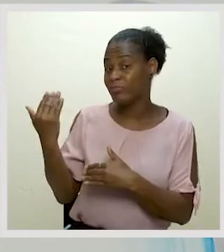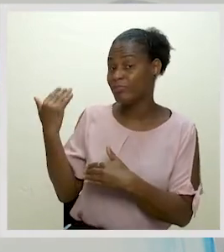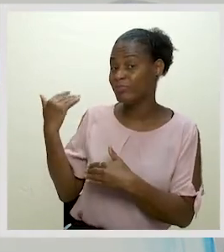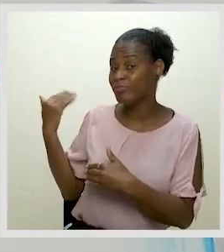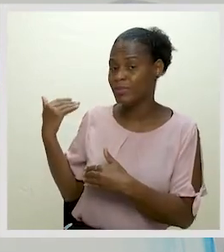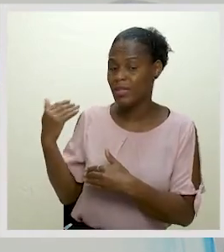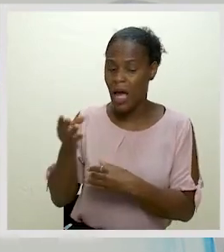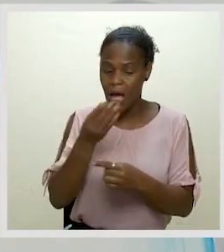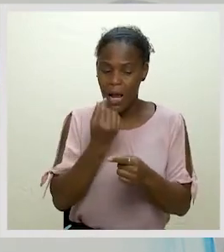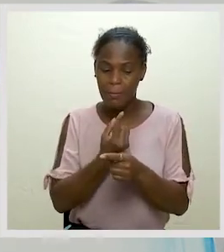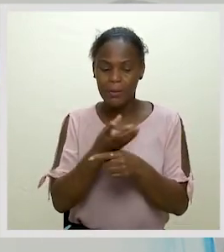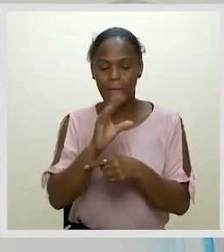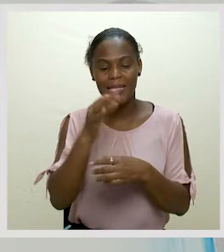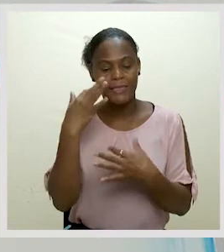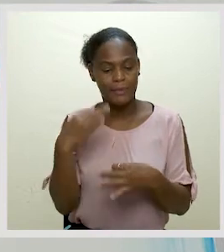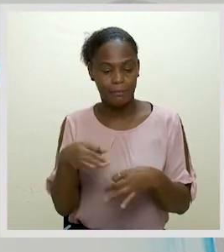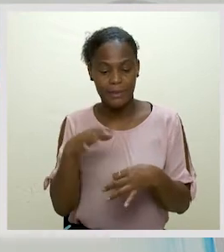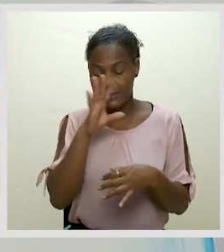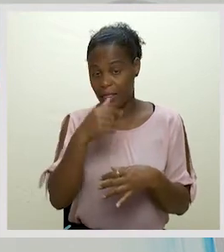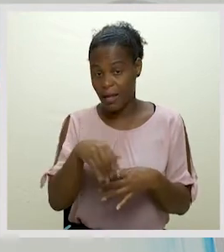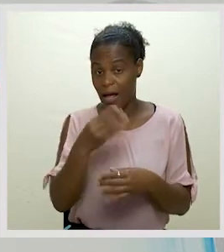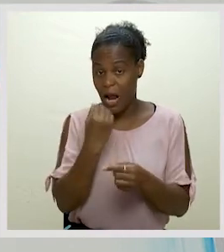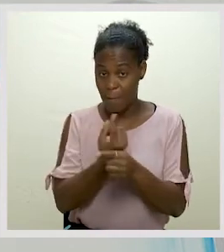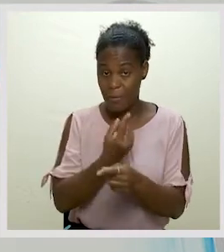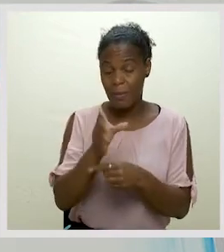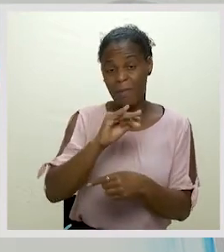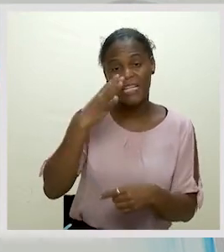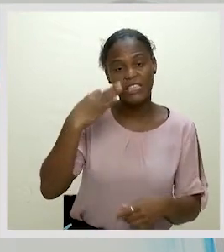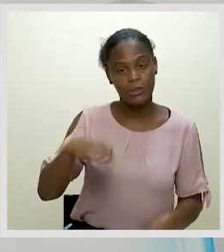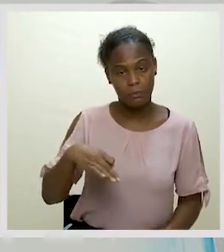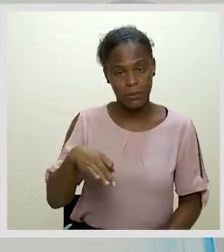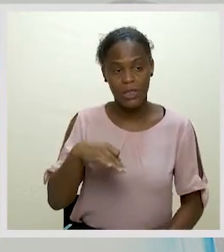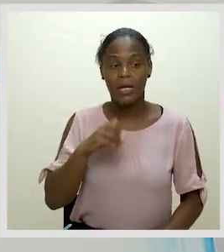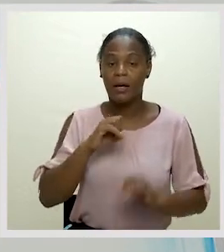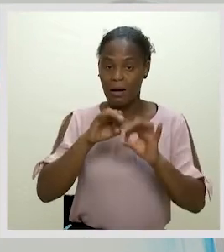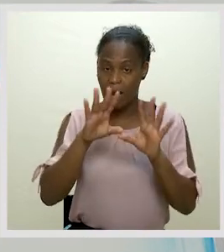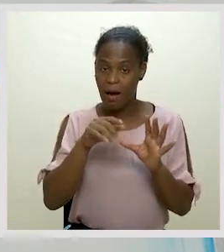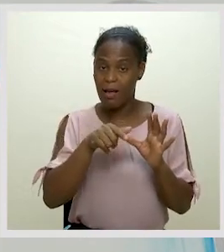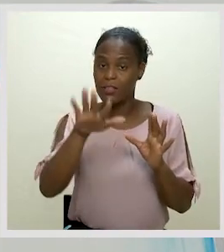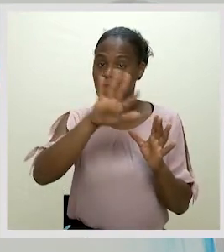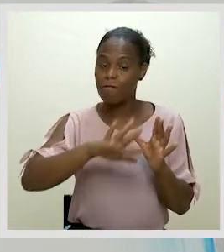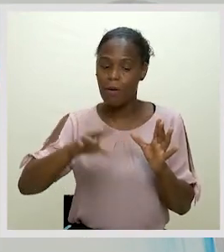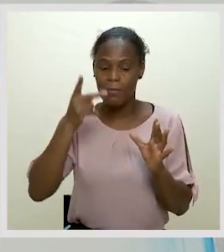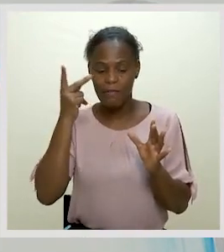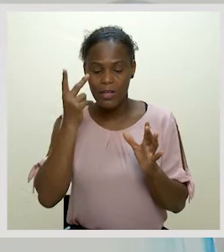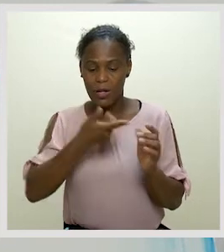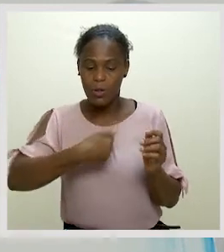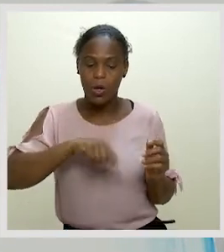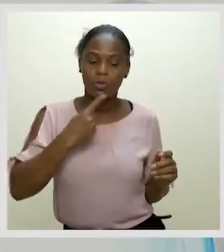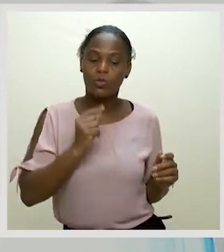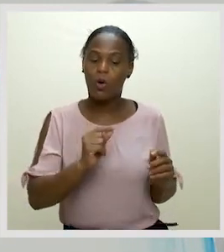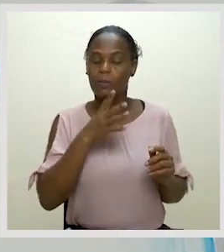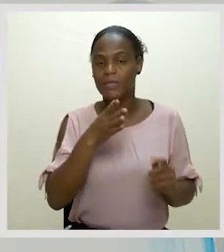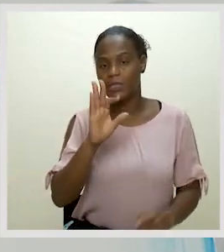existia alimentos mais simples. Existindo alimentos mais simples, obviamente, essas formas de vida, que